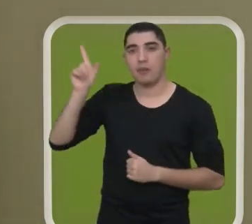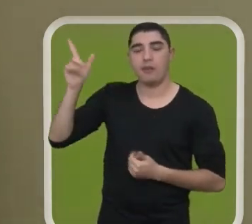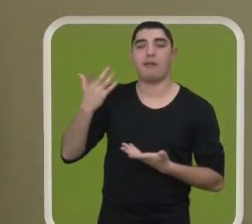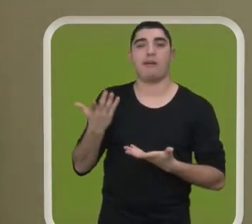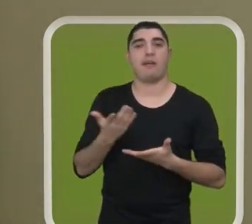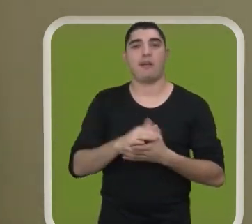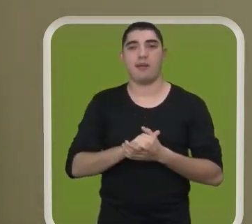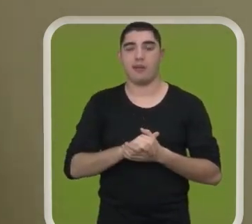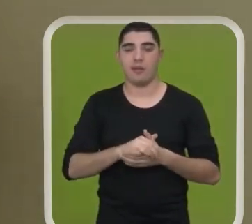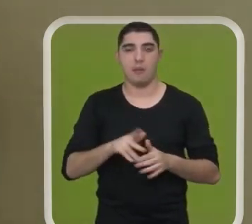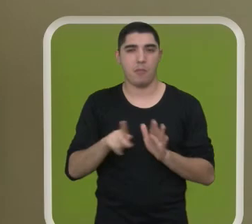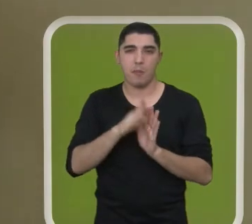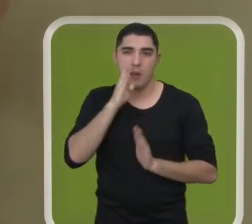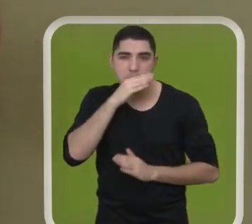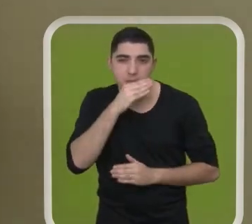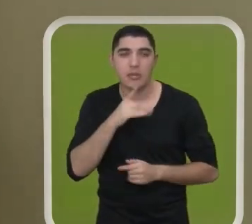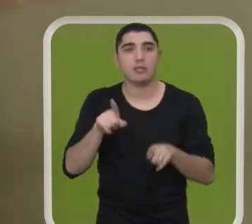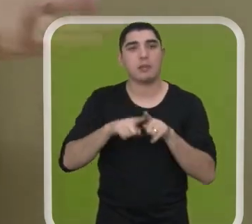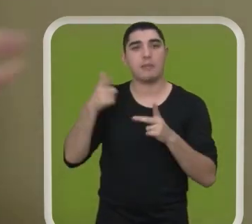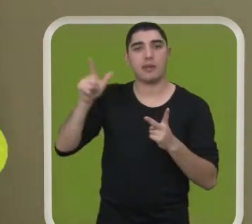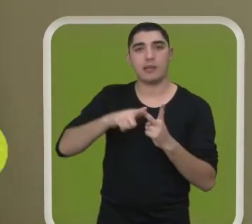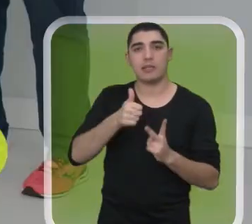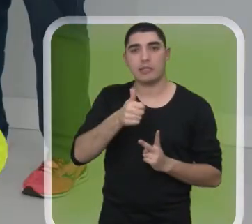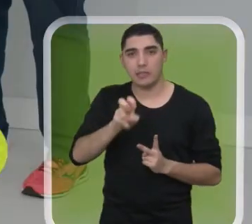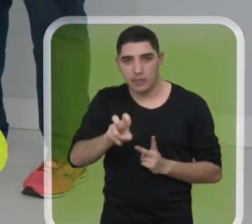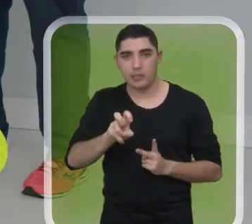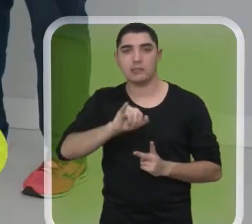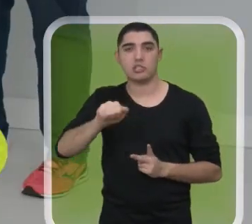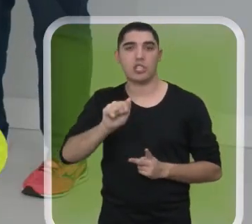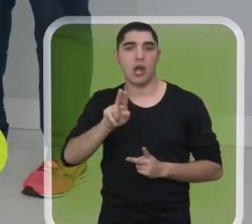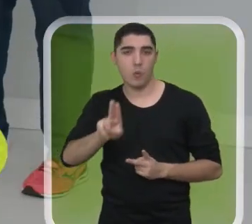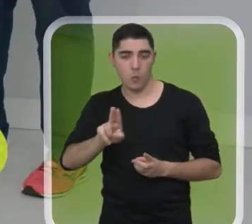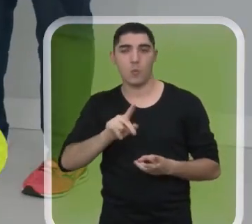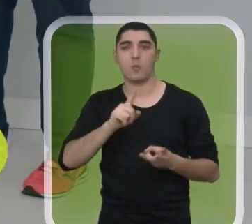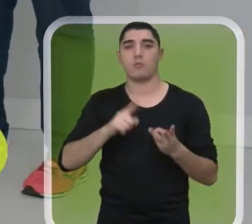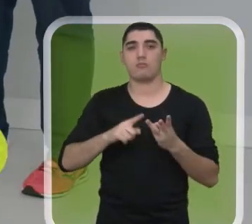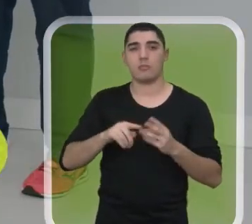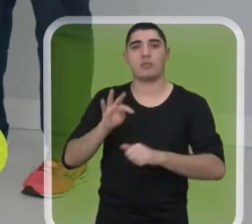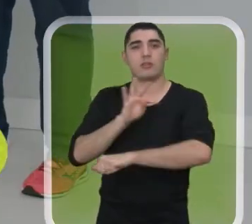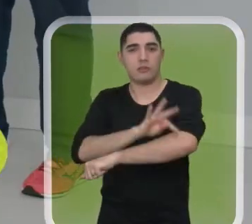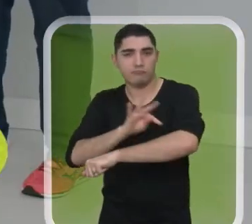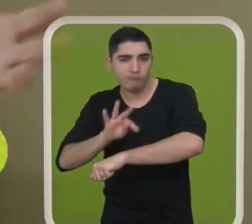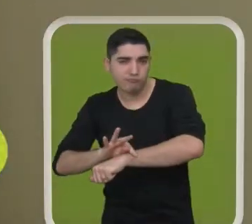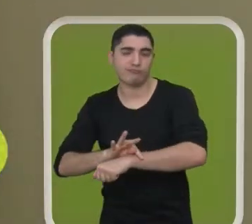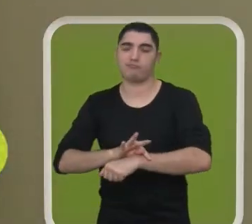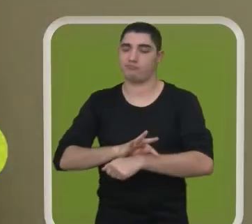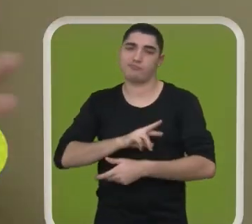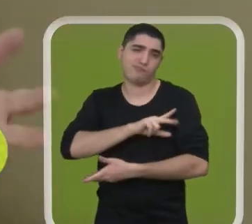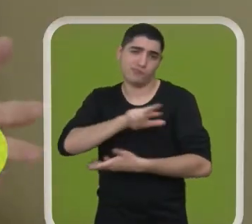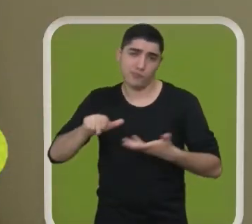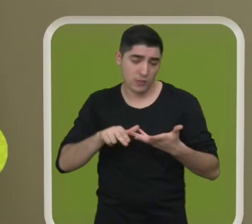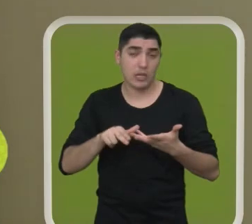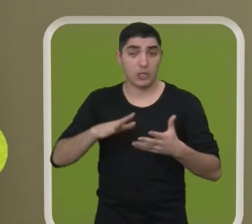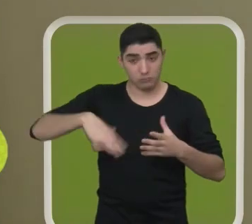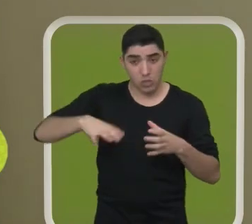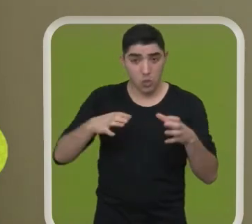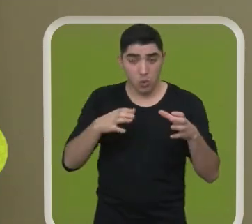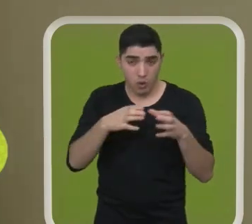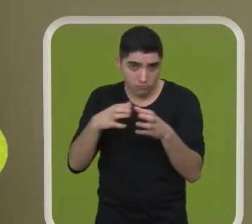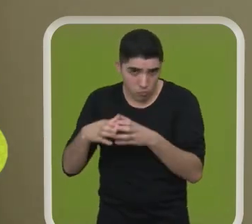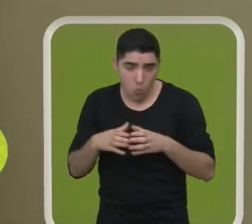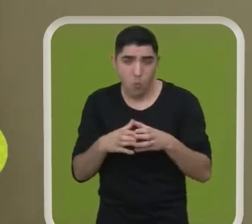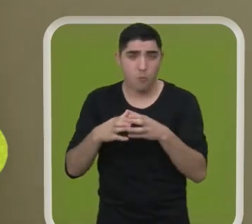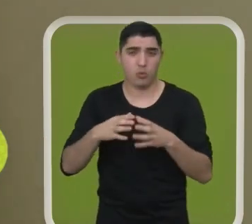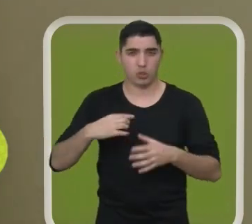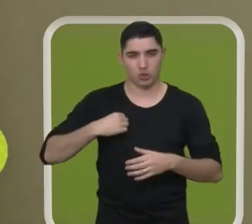o 15 de Jaú, o Marília, São Carlense, Taquaritinga, várias e várias são as equipes que querem jogadores e eu